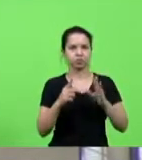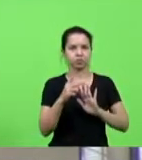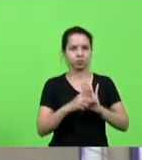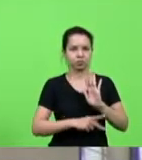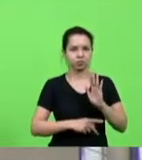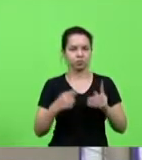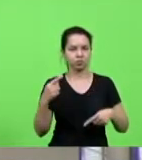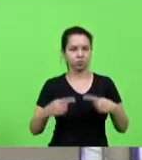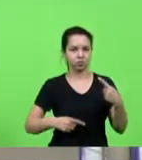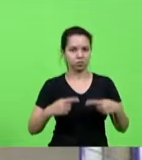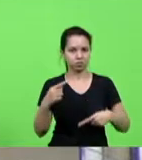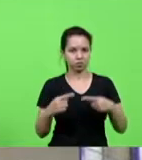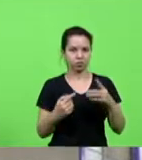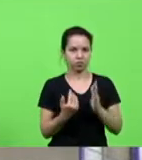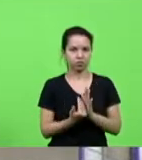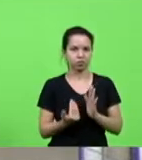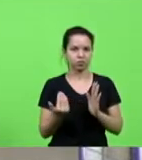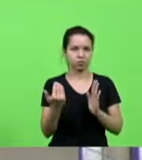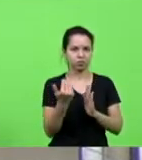se assim Vossas Excelências